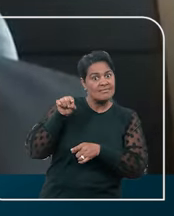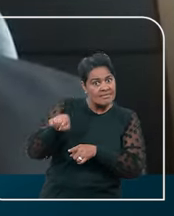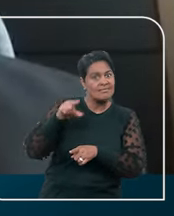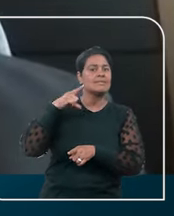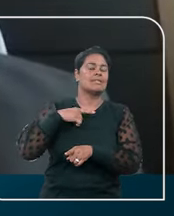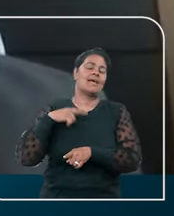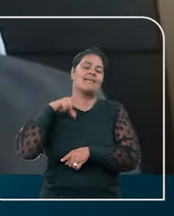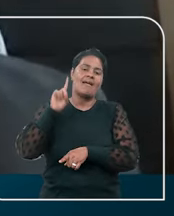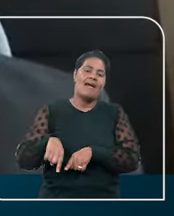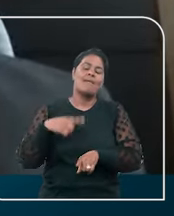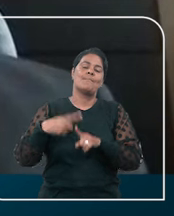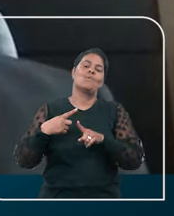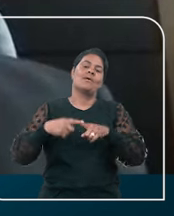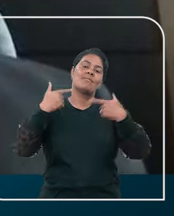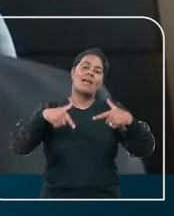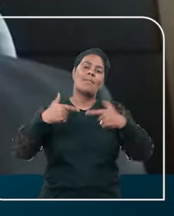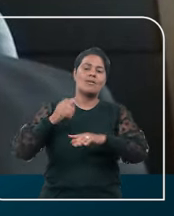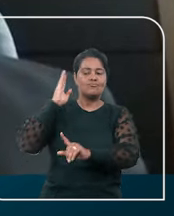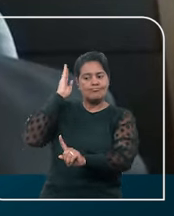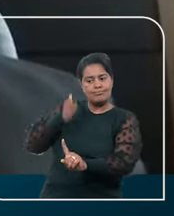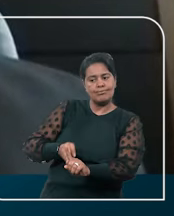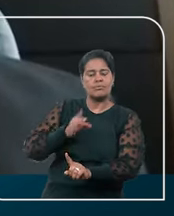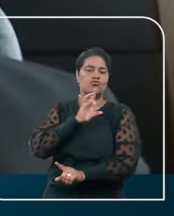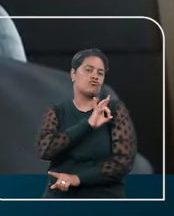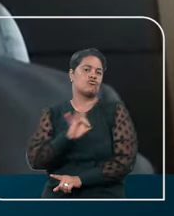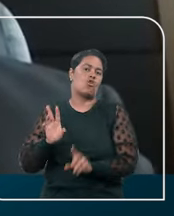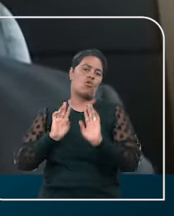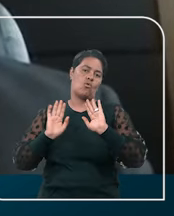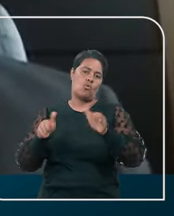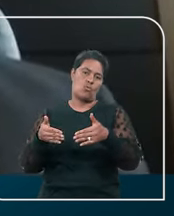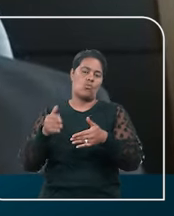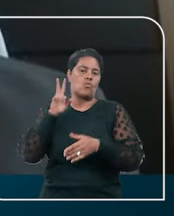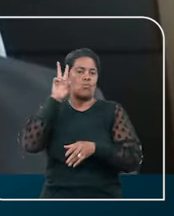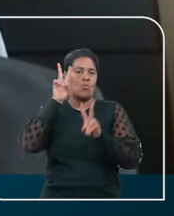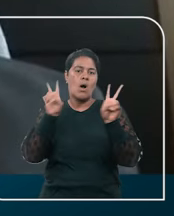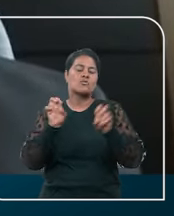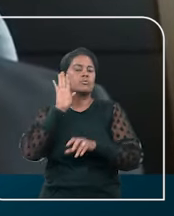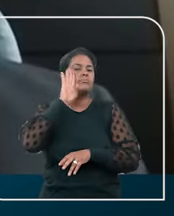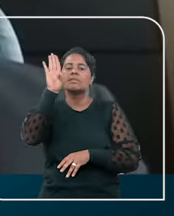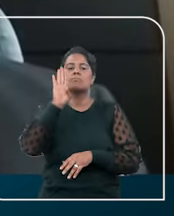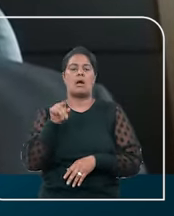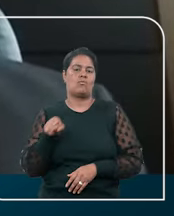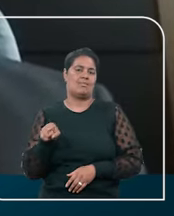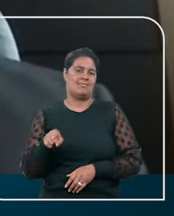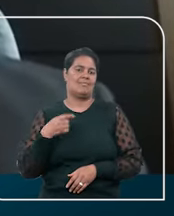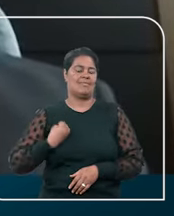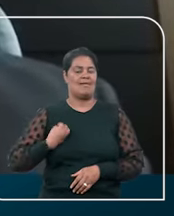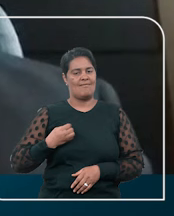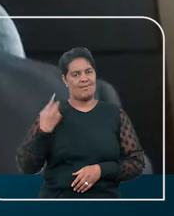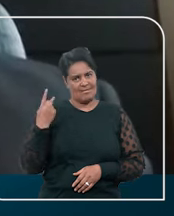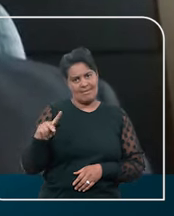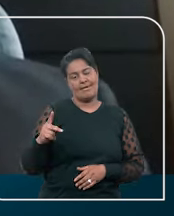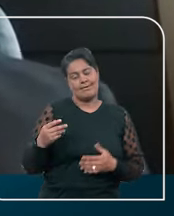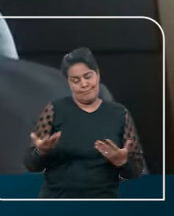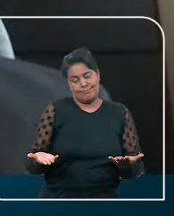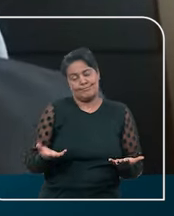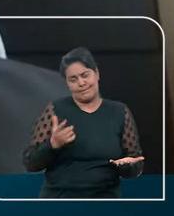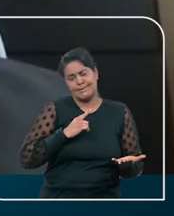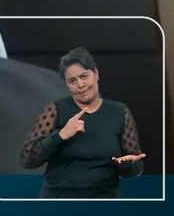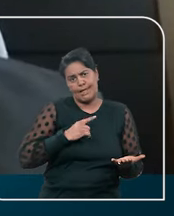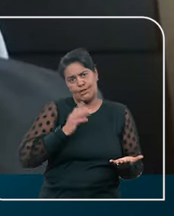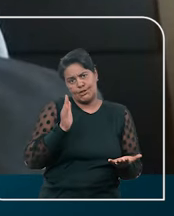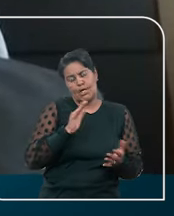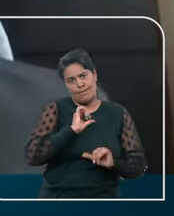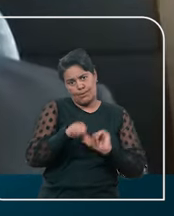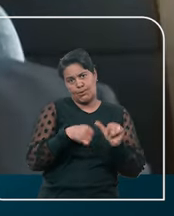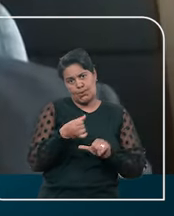atividade de maneira a a ser sua principal atividade profissional né seu meio de de remuneração eles declaram publicamente